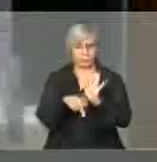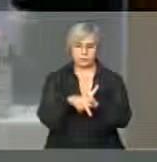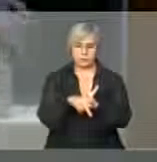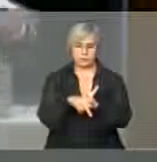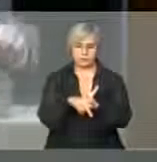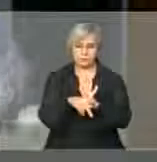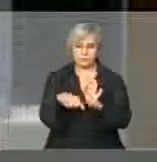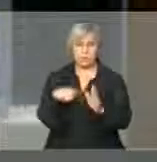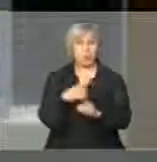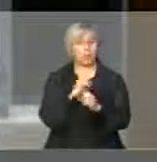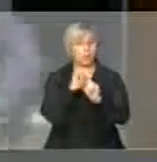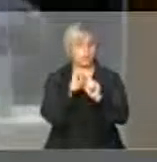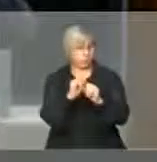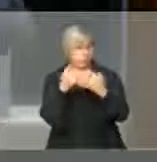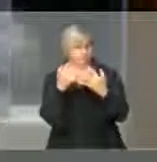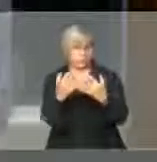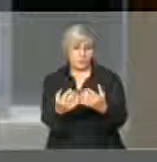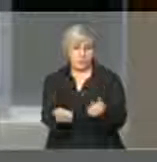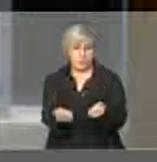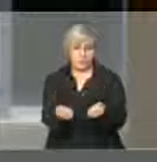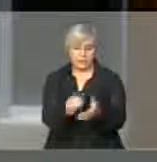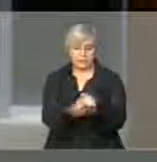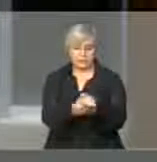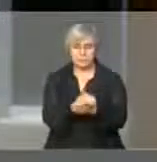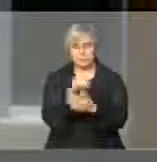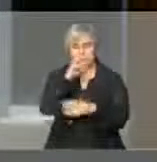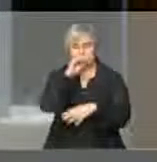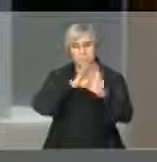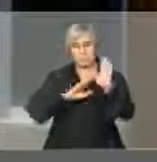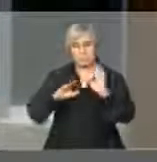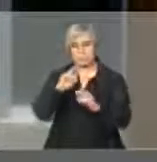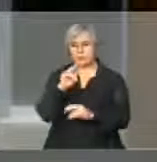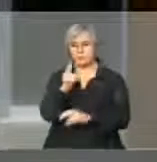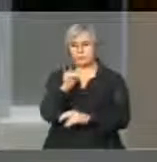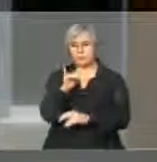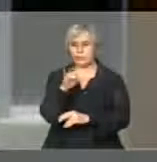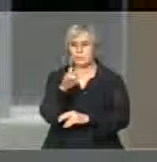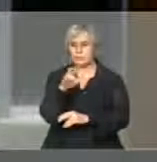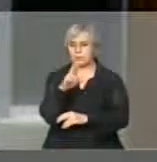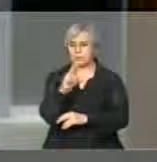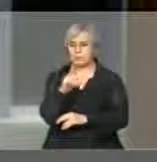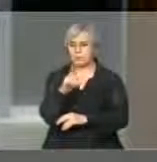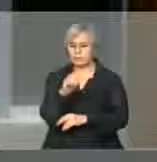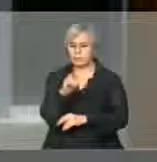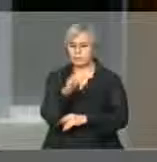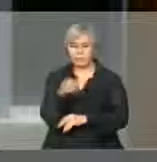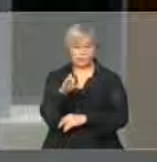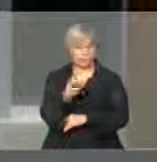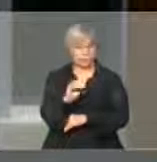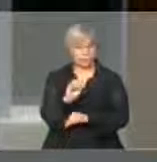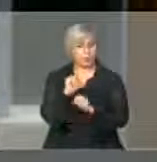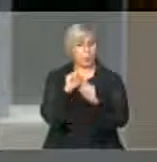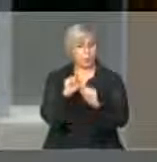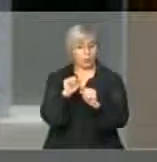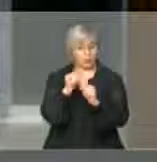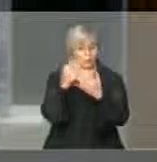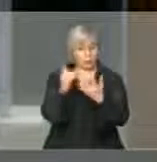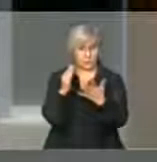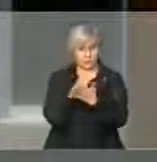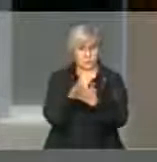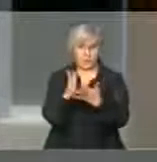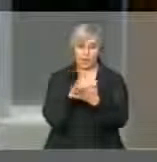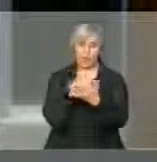Nós podemos aceitar a mitigação do risco hidrológico, como nós já aceitamos aqui. Podemos aceitar algumas questões aqui